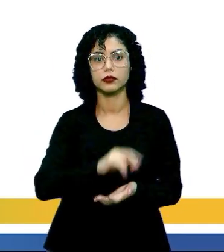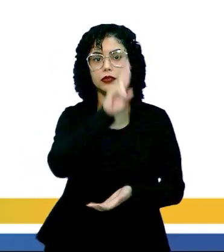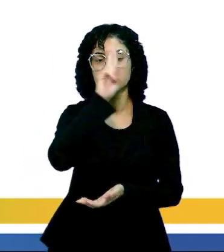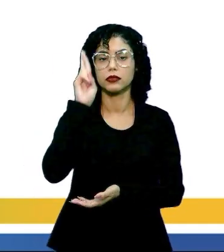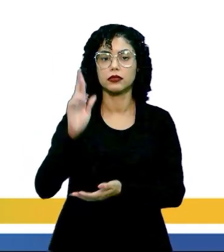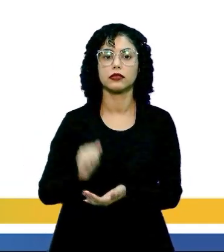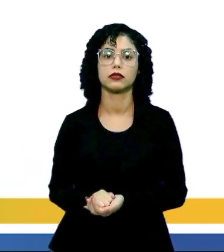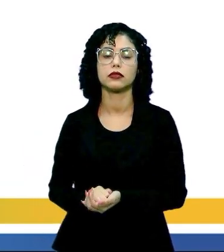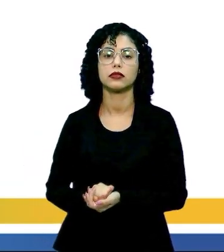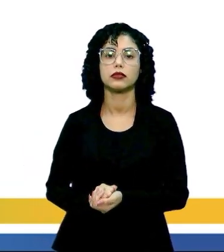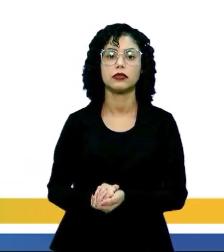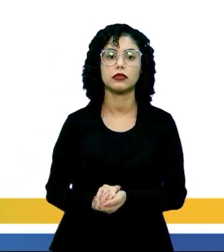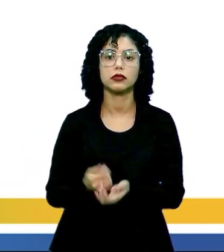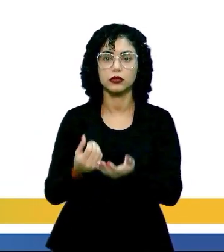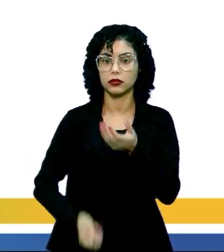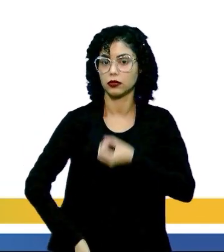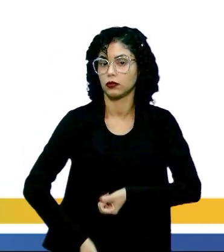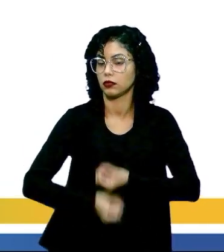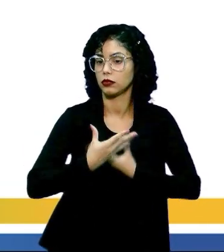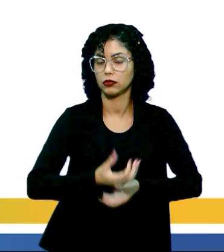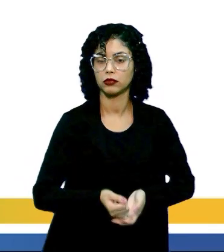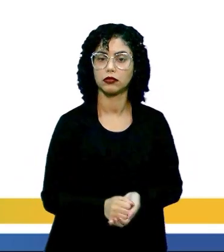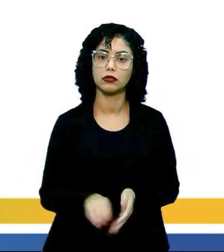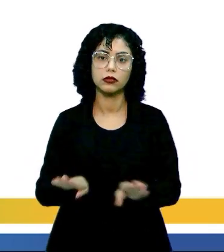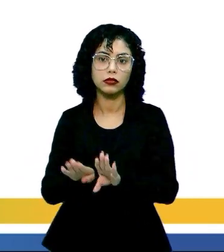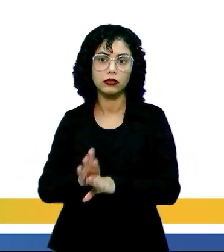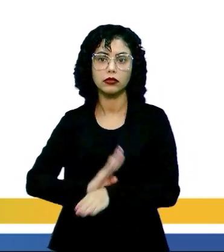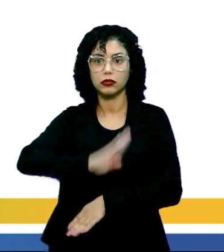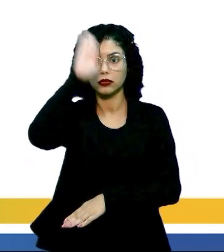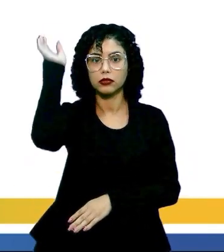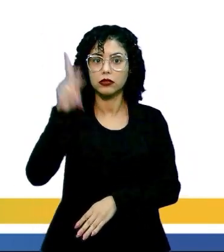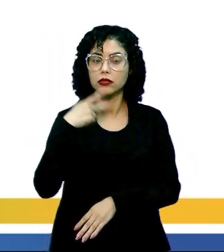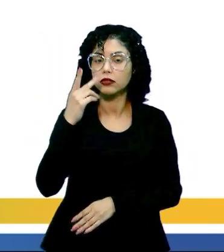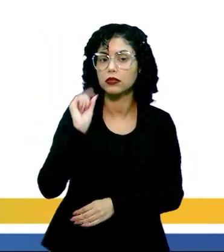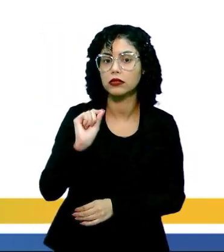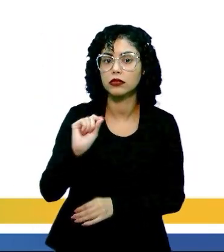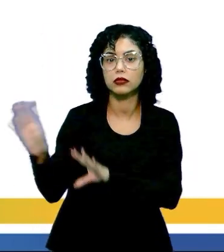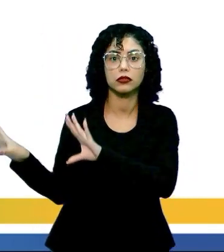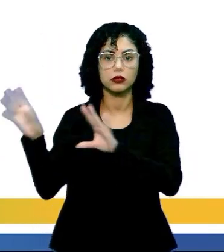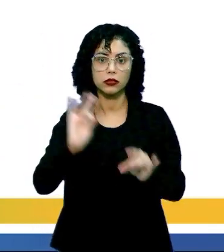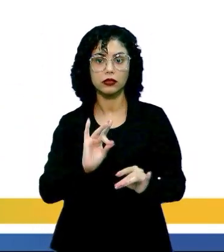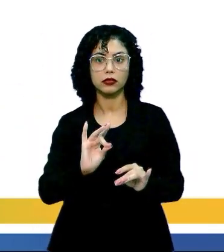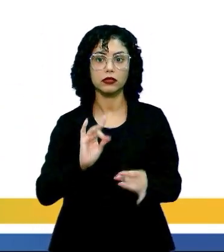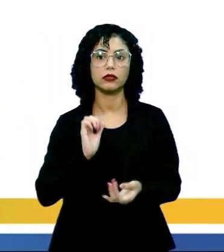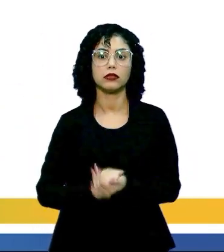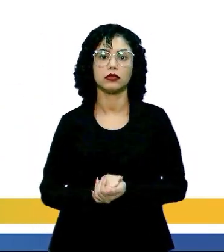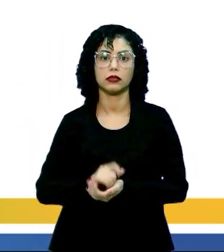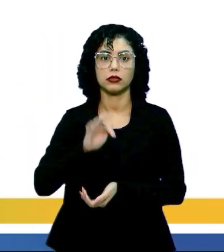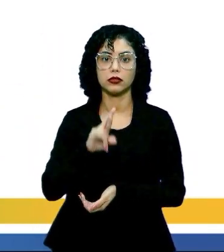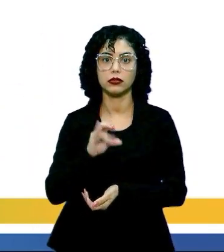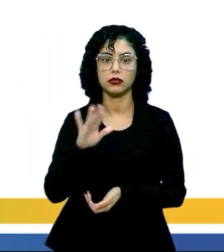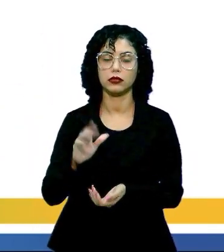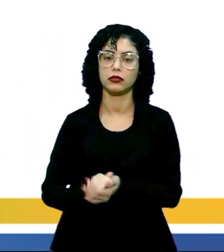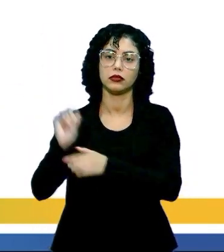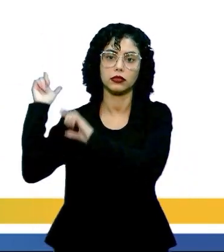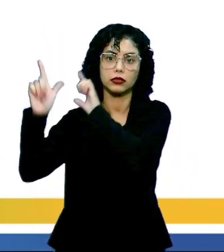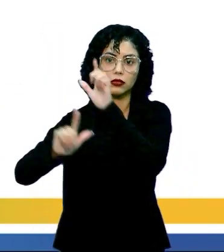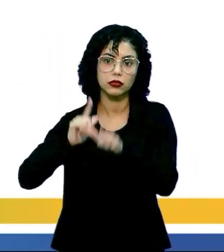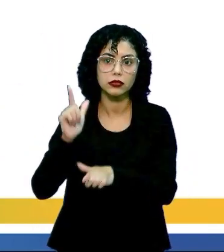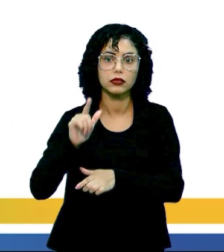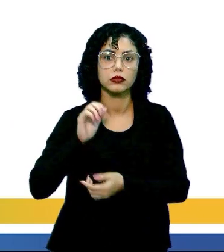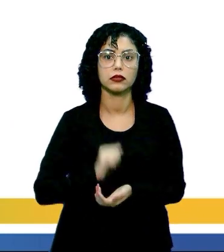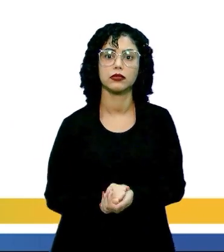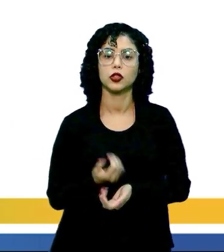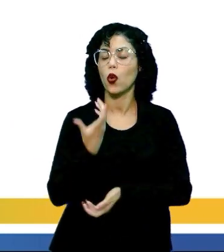história, o poeta romano Virgílio, ele conta, né, através da sua obra Eneida, a lenda de Enéas,